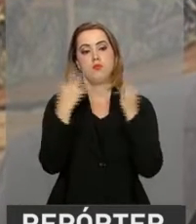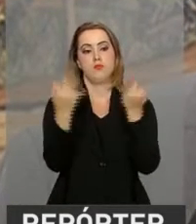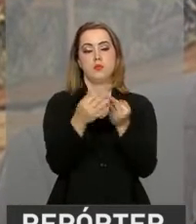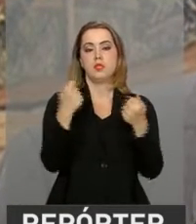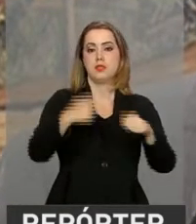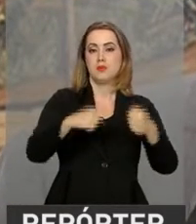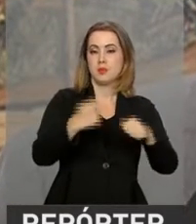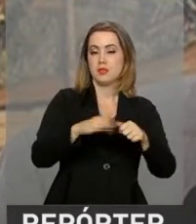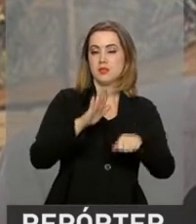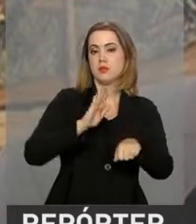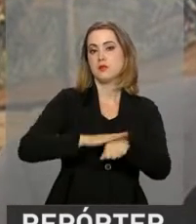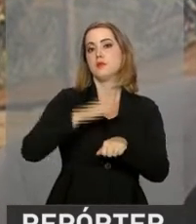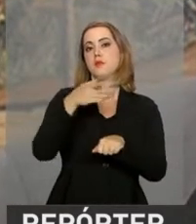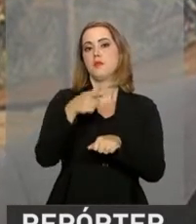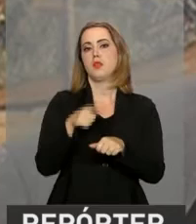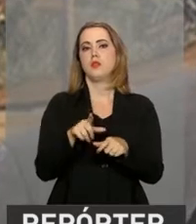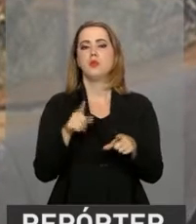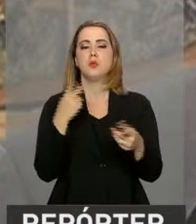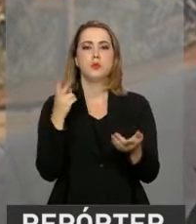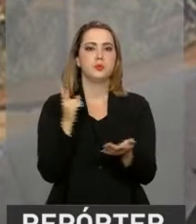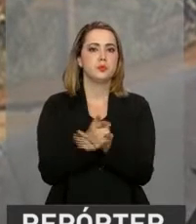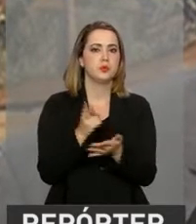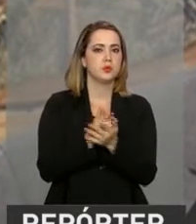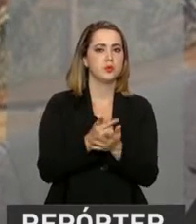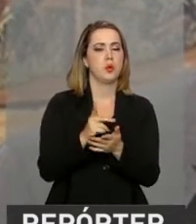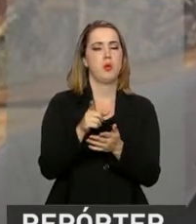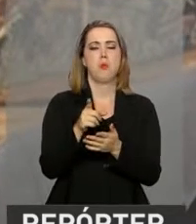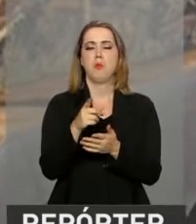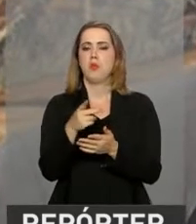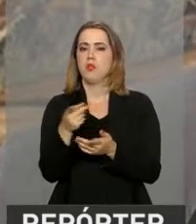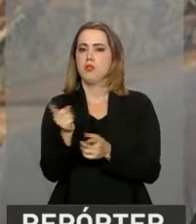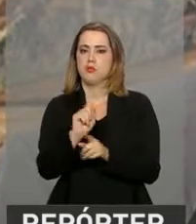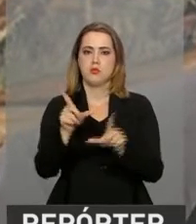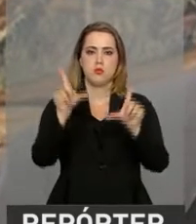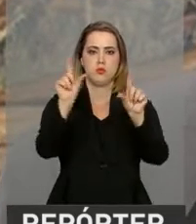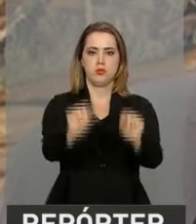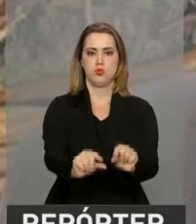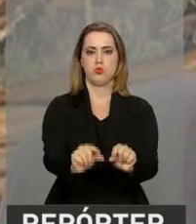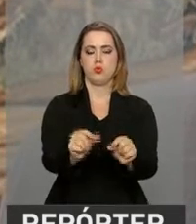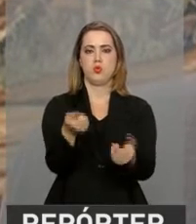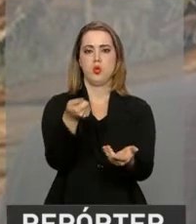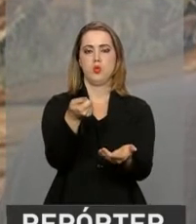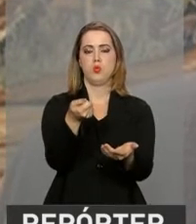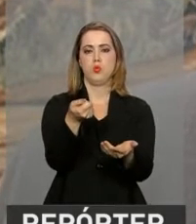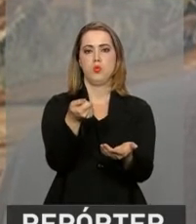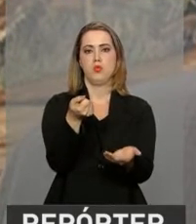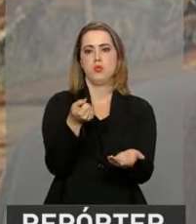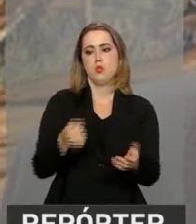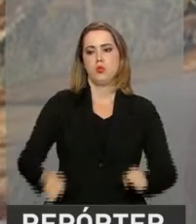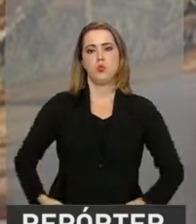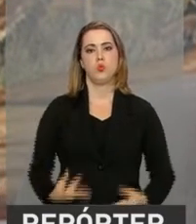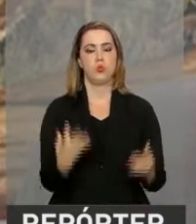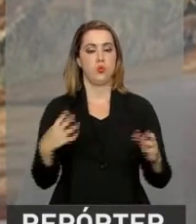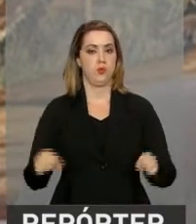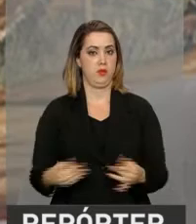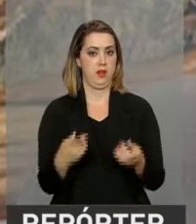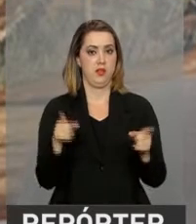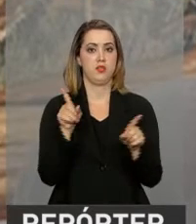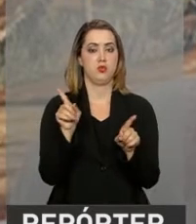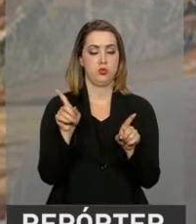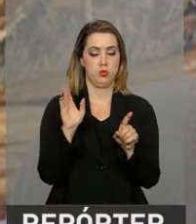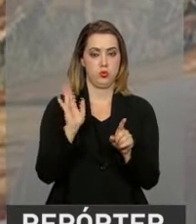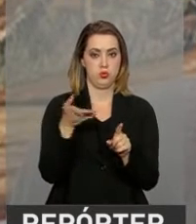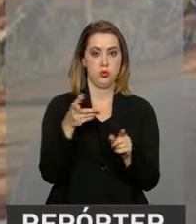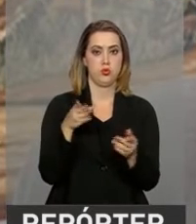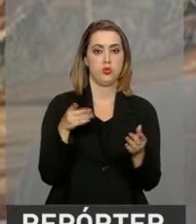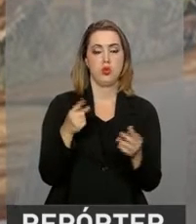né, sem diminuir o gasto geral, né, dentro do programa, dentro do